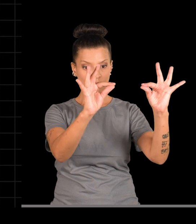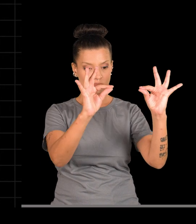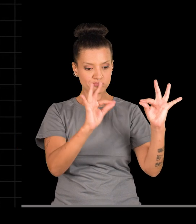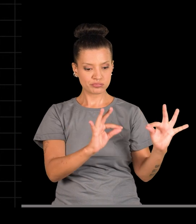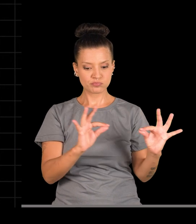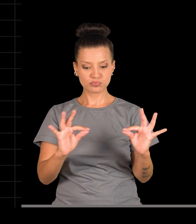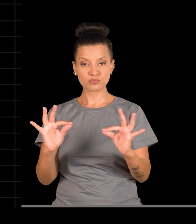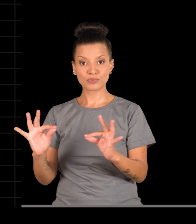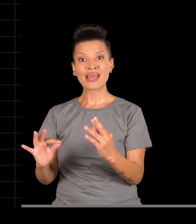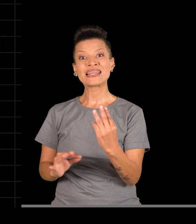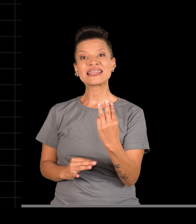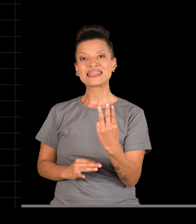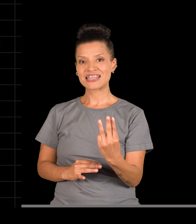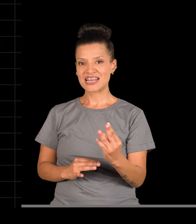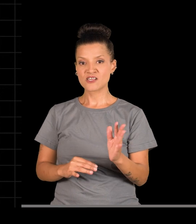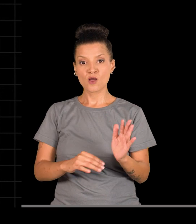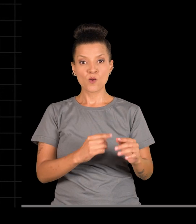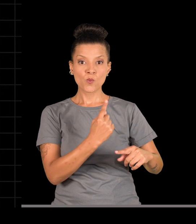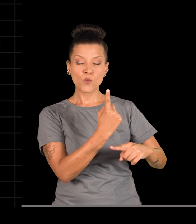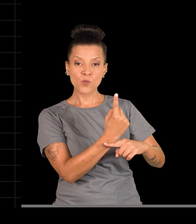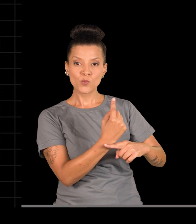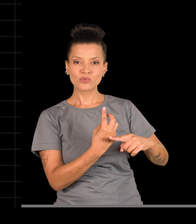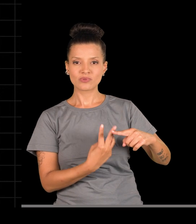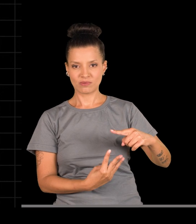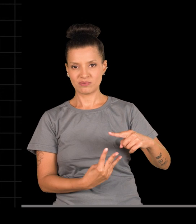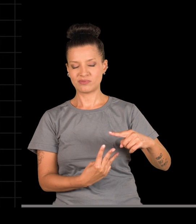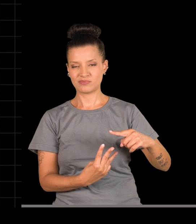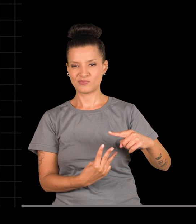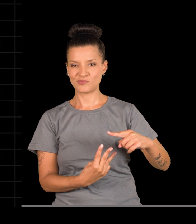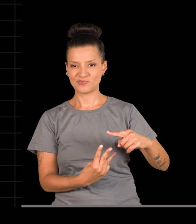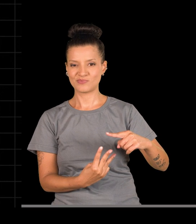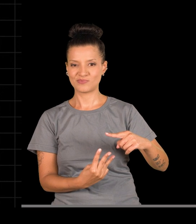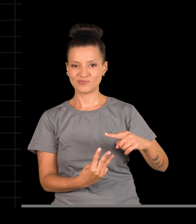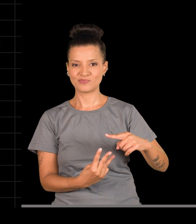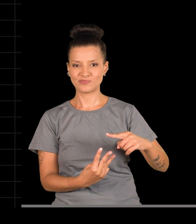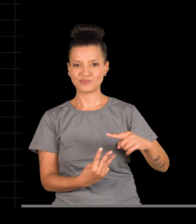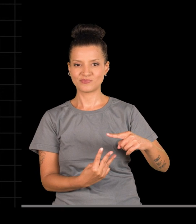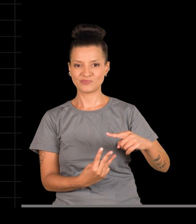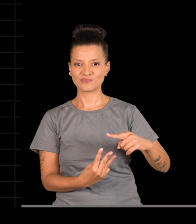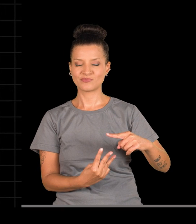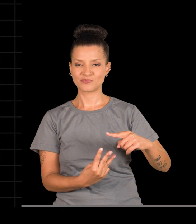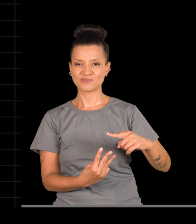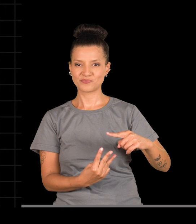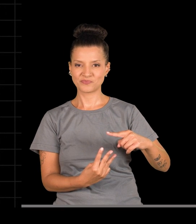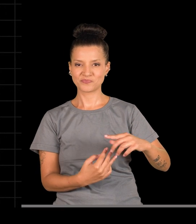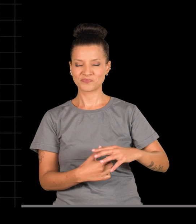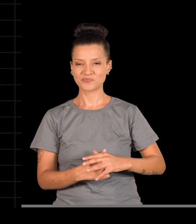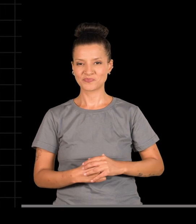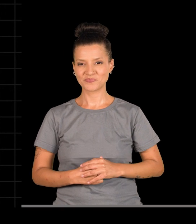AB ali, na verdade ele vai equivaler a 1/3 do CD.